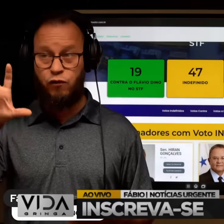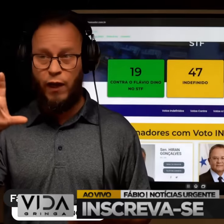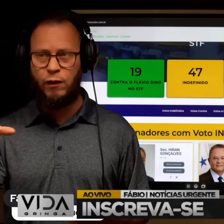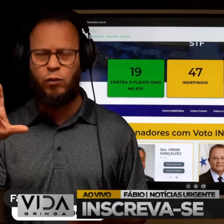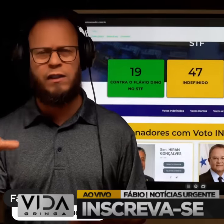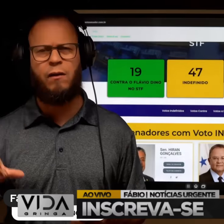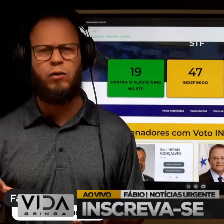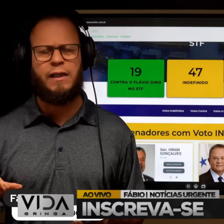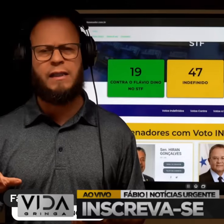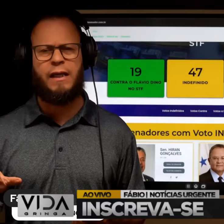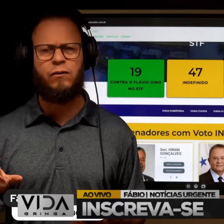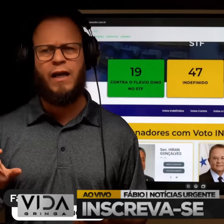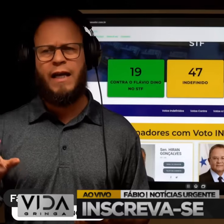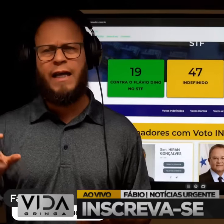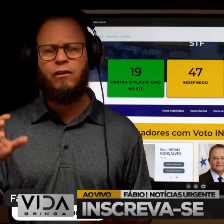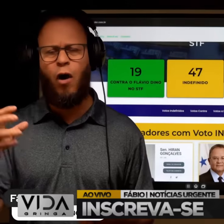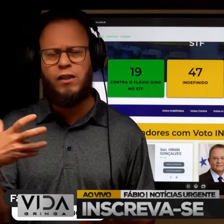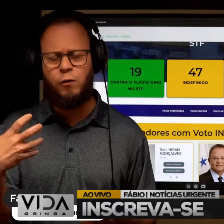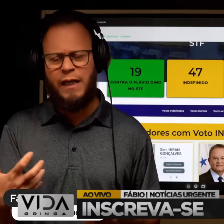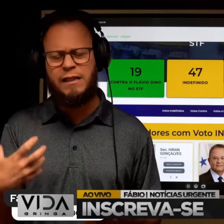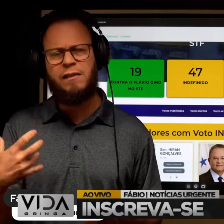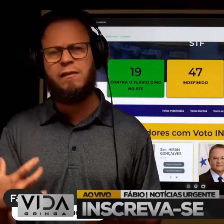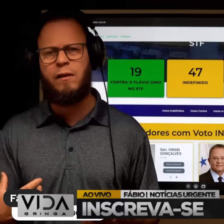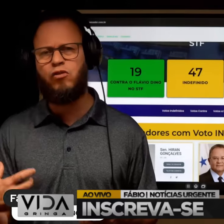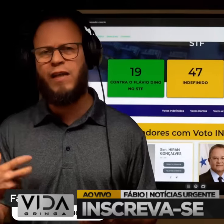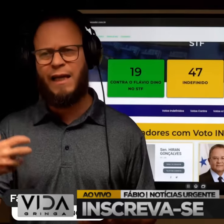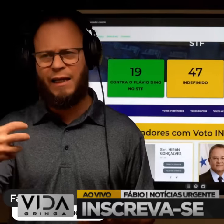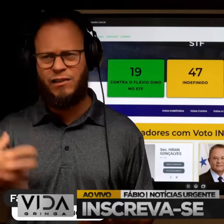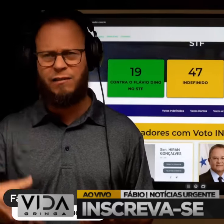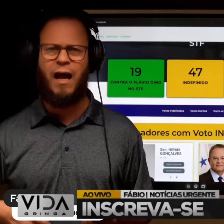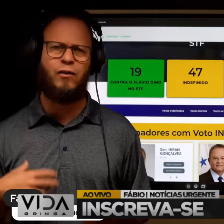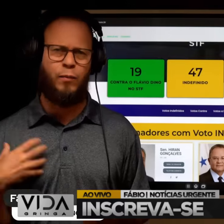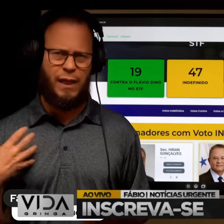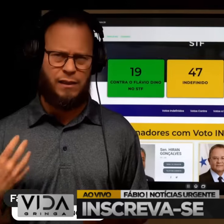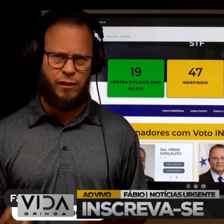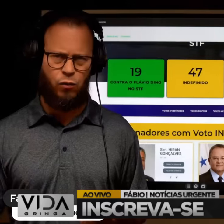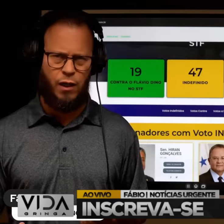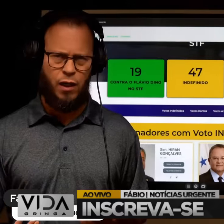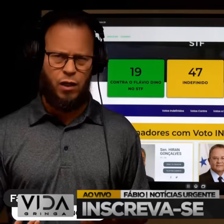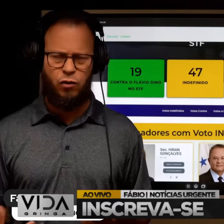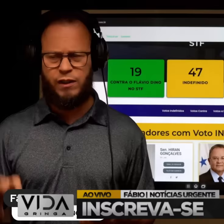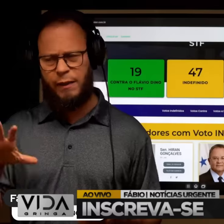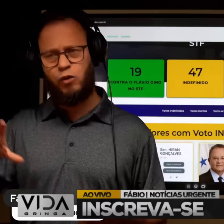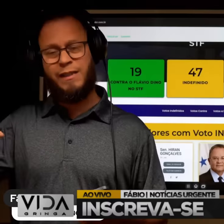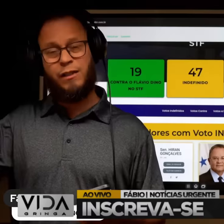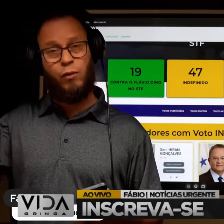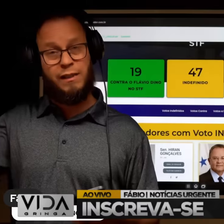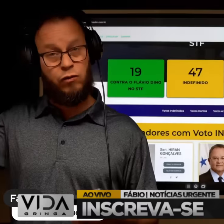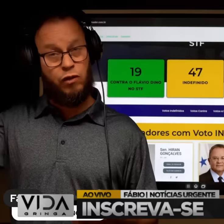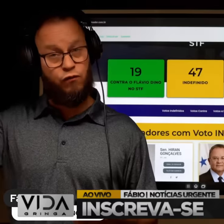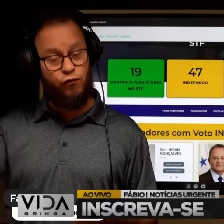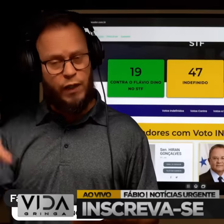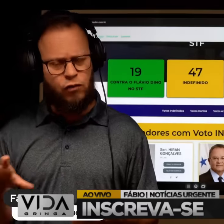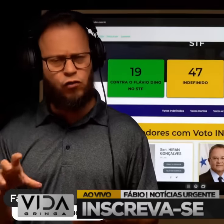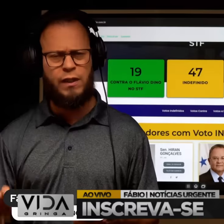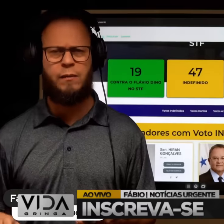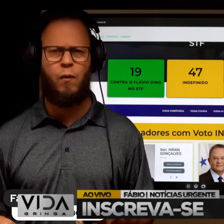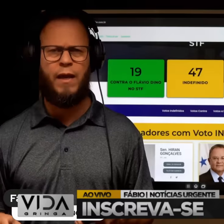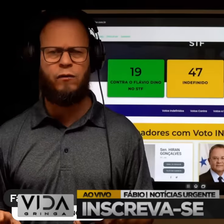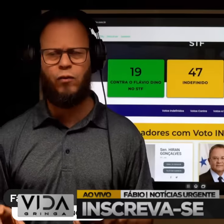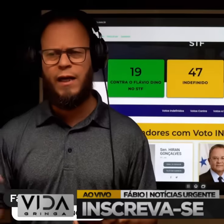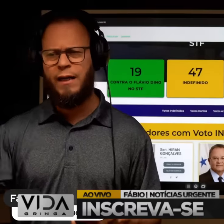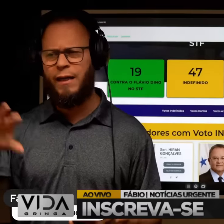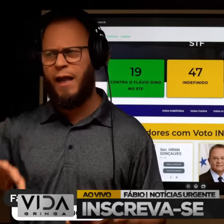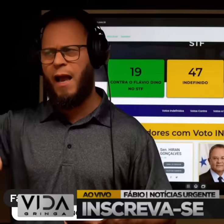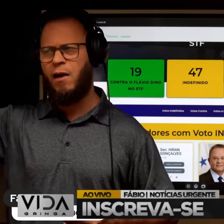estamos vendo o que está acontecendo e nós precisamos acreditar no Brasil. Nós temos uma situação difícil nesse